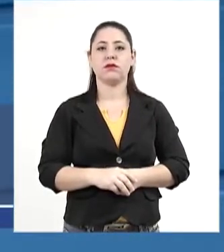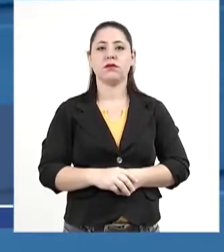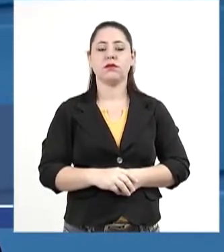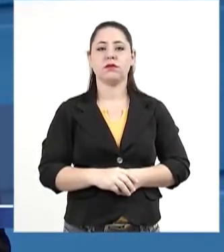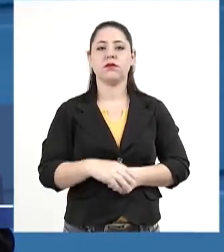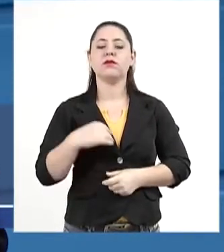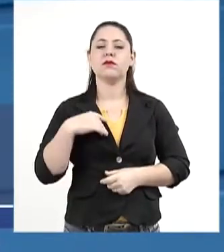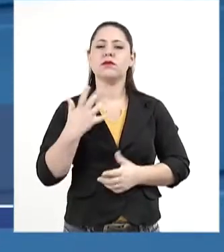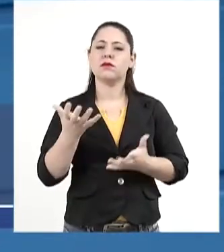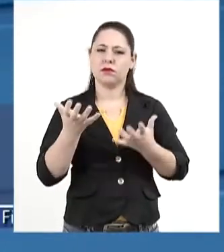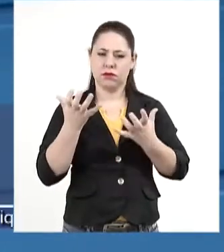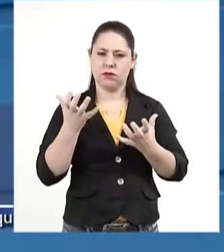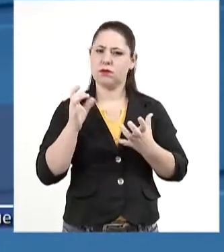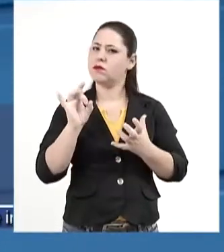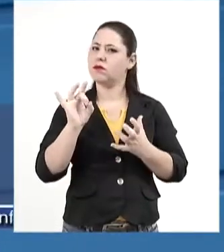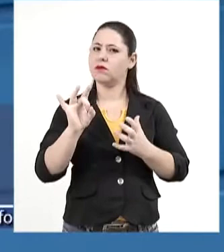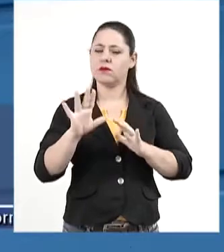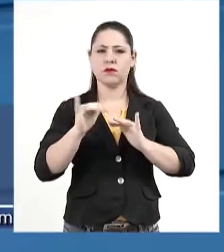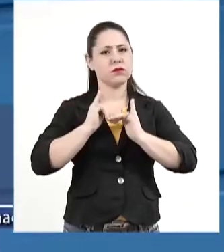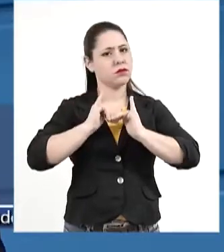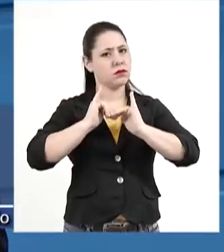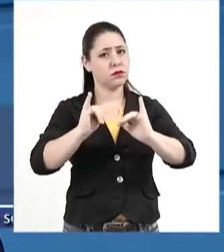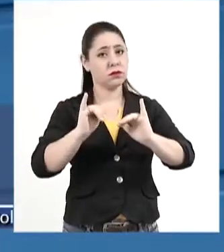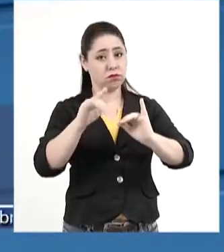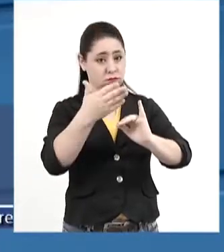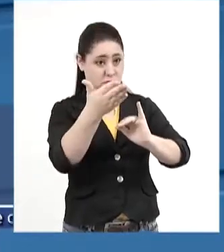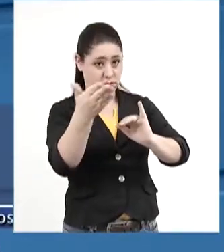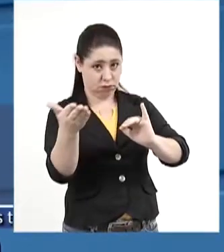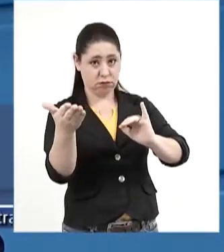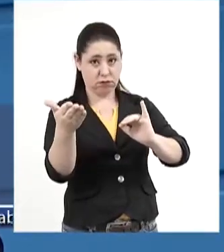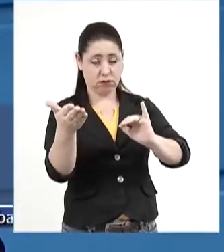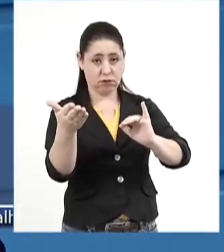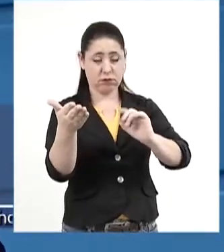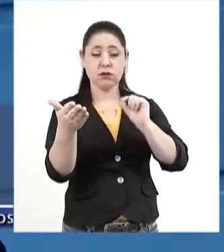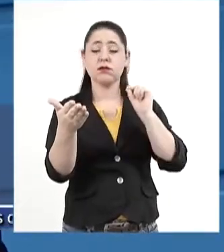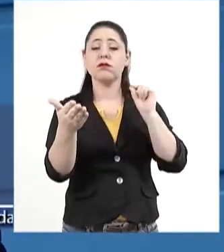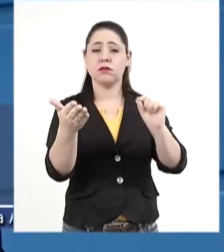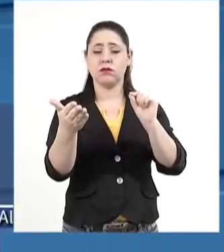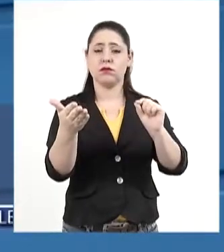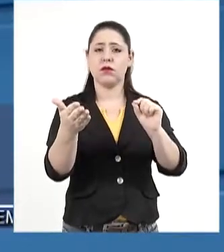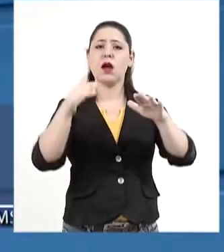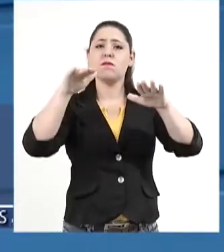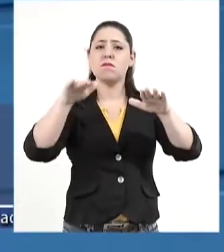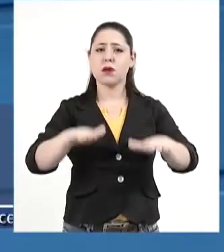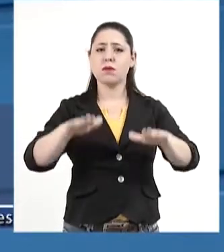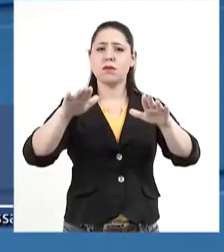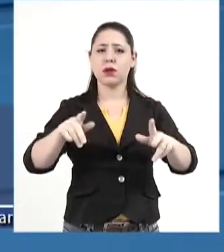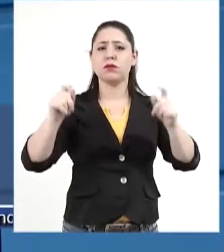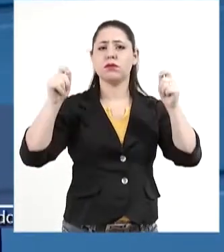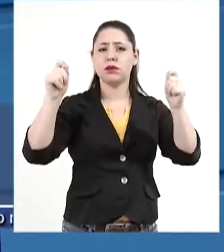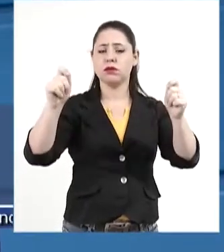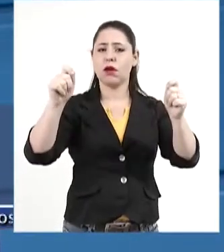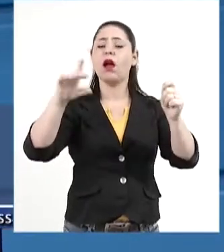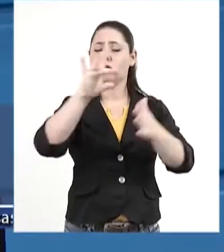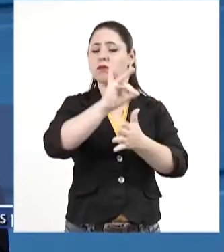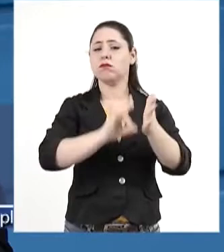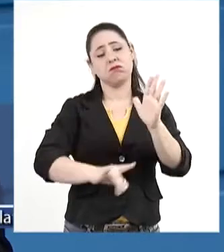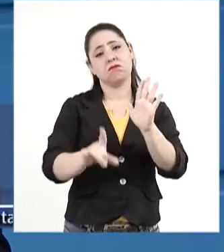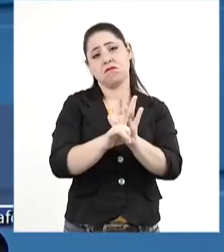Eu gostaria apenas de dizer para vocês que a manifestação de vocês é